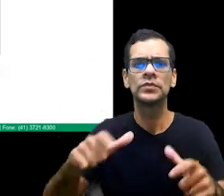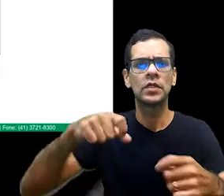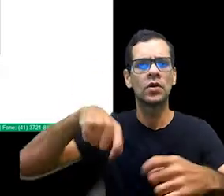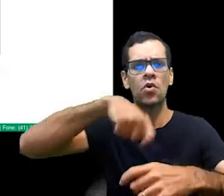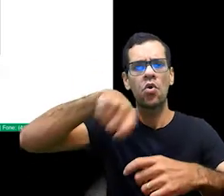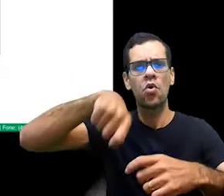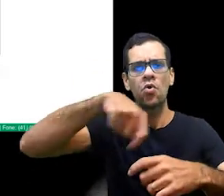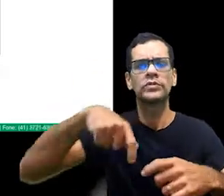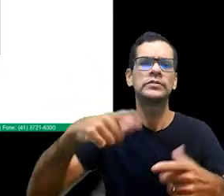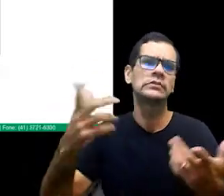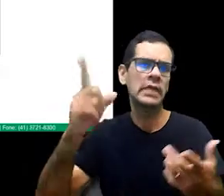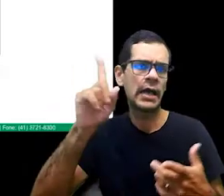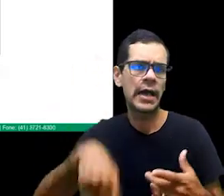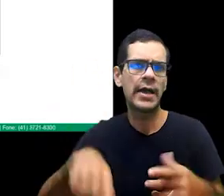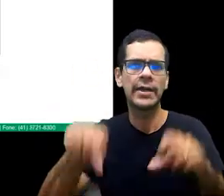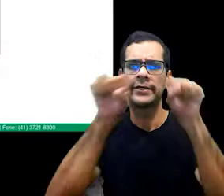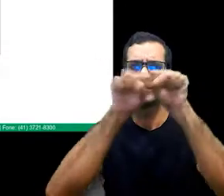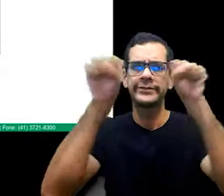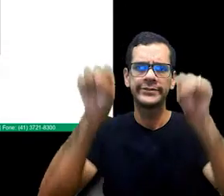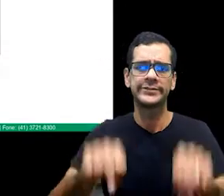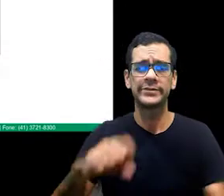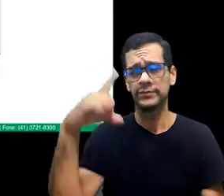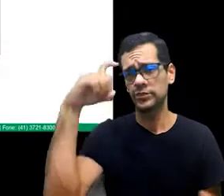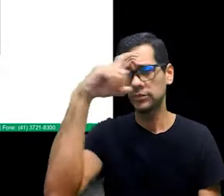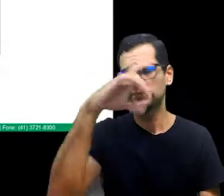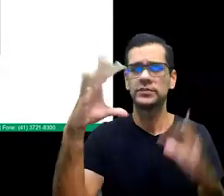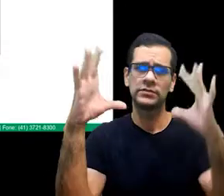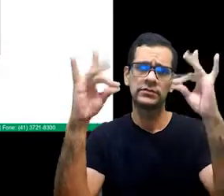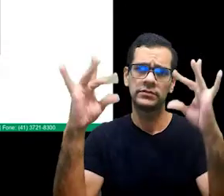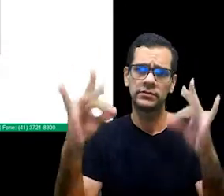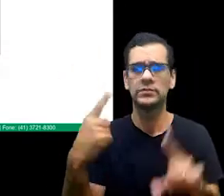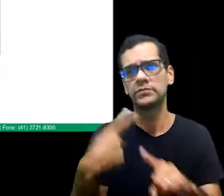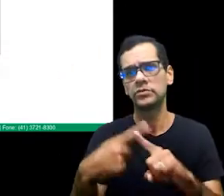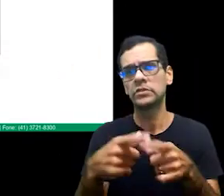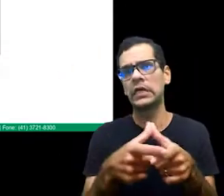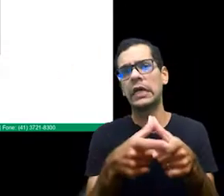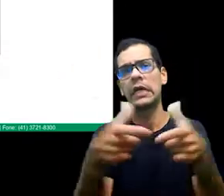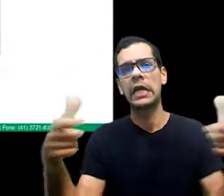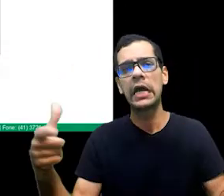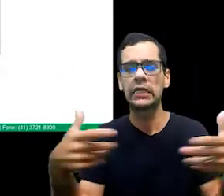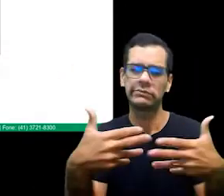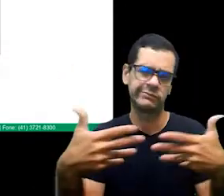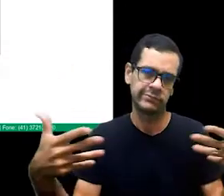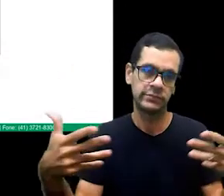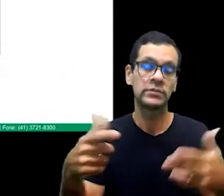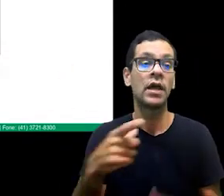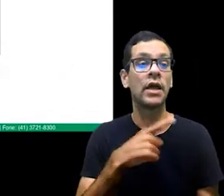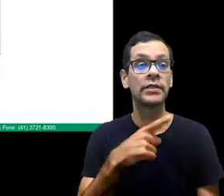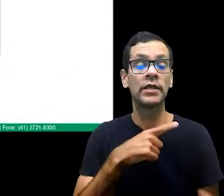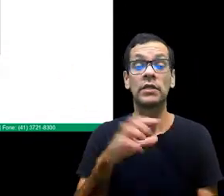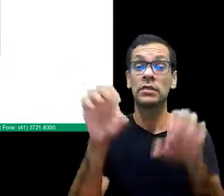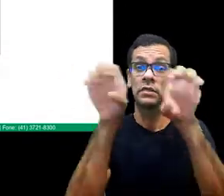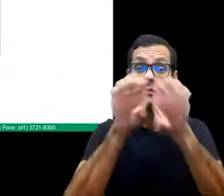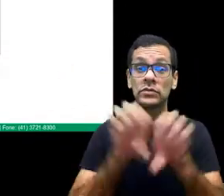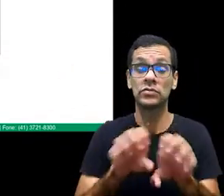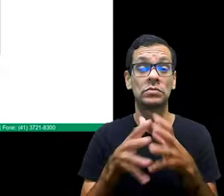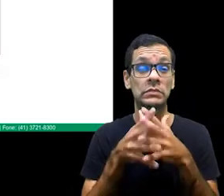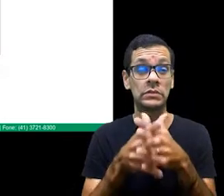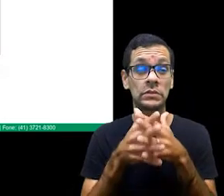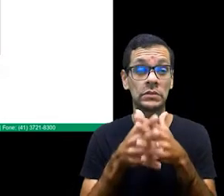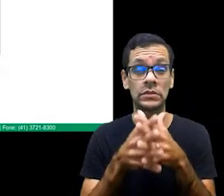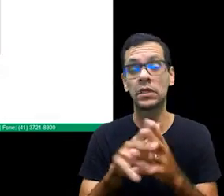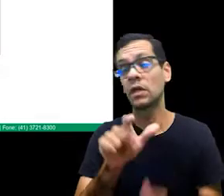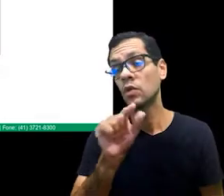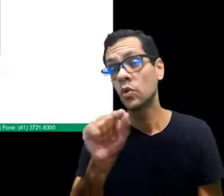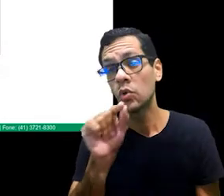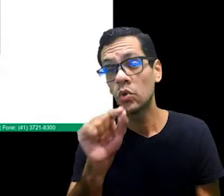de uma cozinha são objetos ou sistemas de difícil descrição, porque são muito grandes, etc. E tem uma estrutura mais